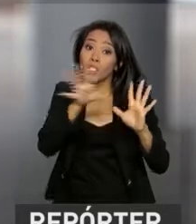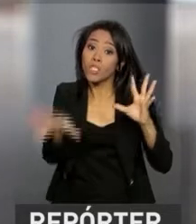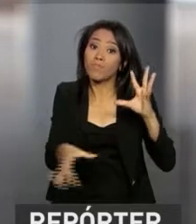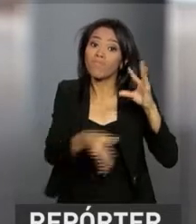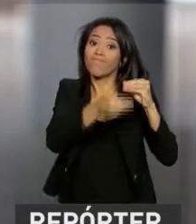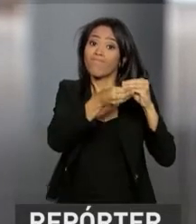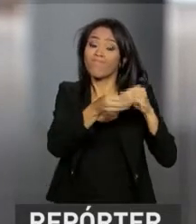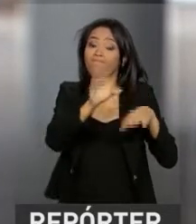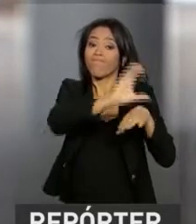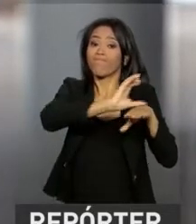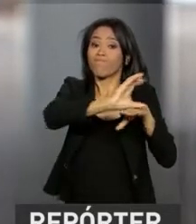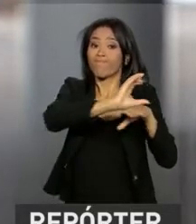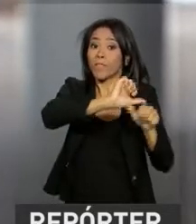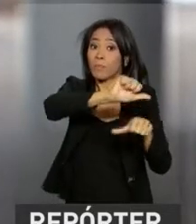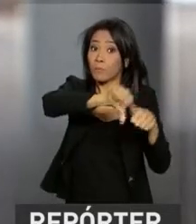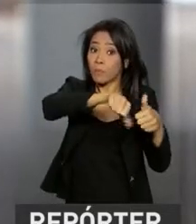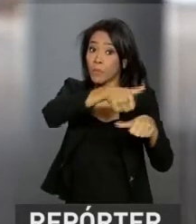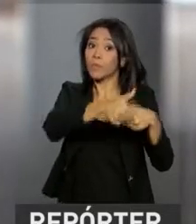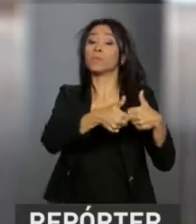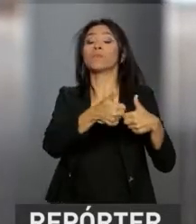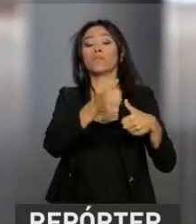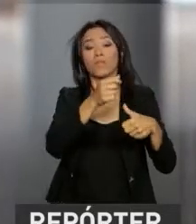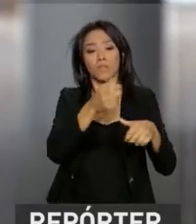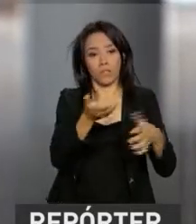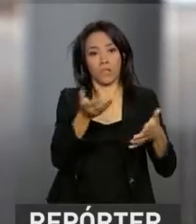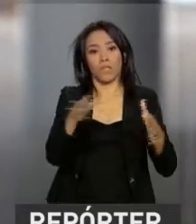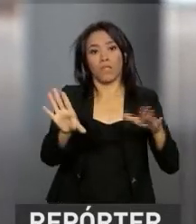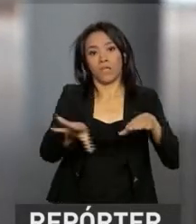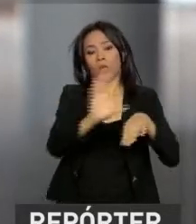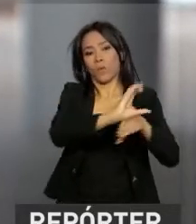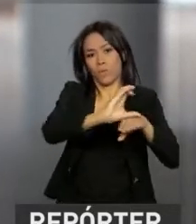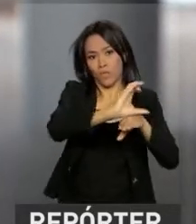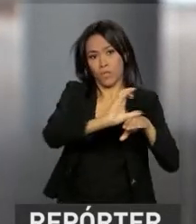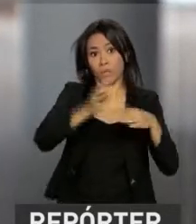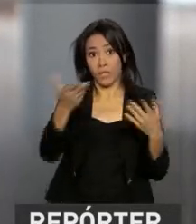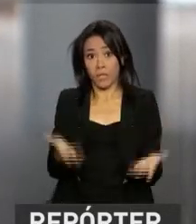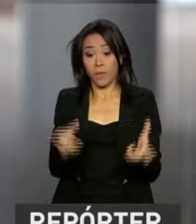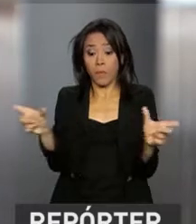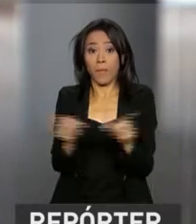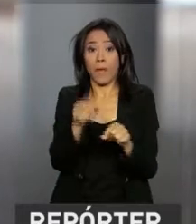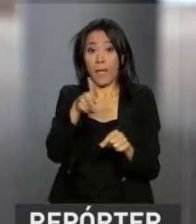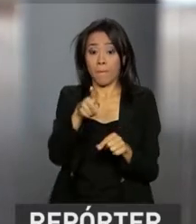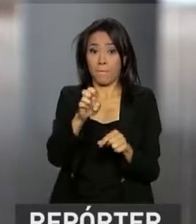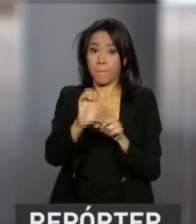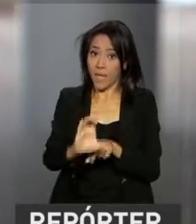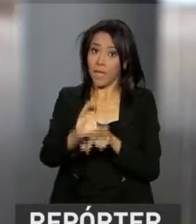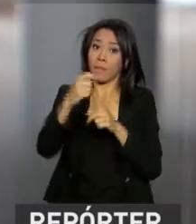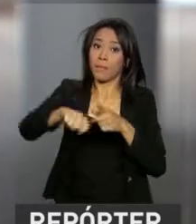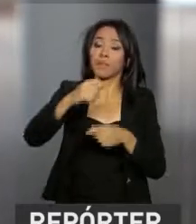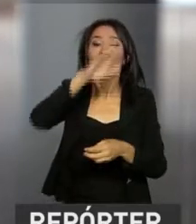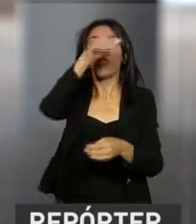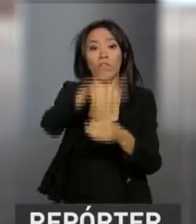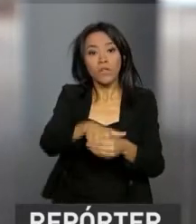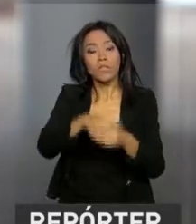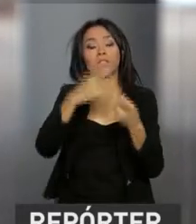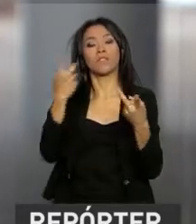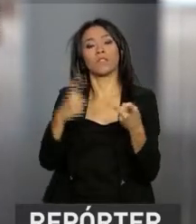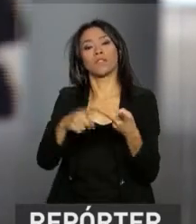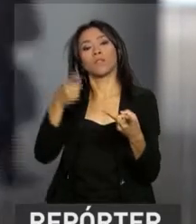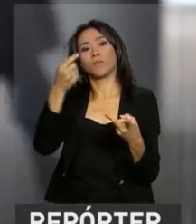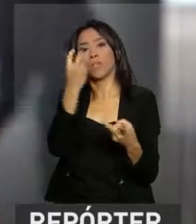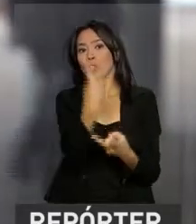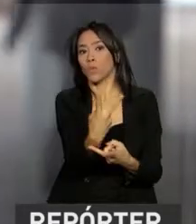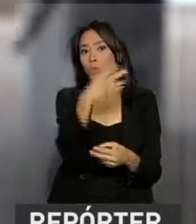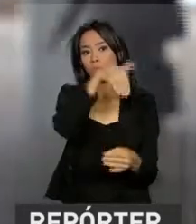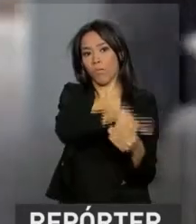uma proposta que altera a Constituição Federal, a PEC do teto precisa de votação, de aprovação em